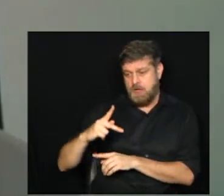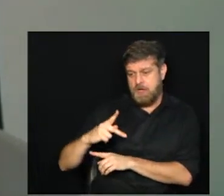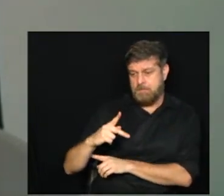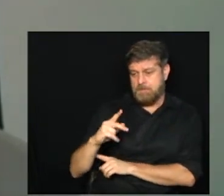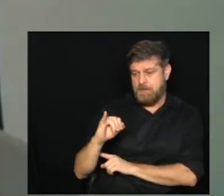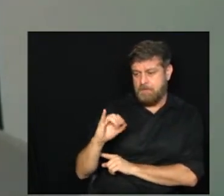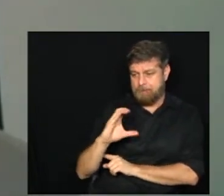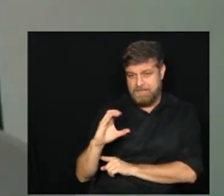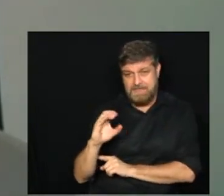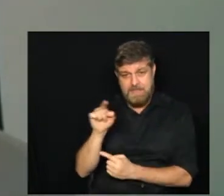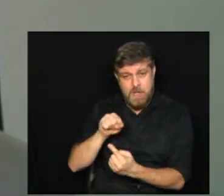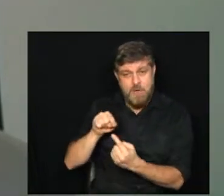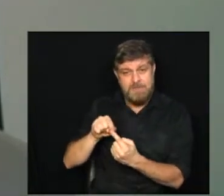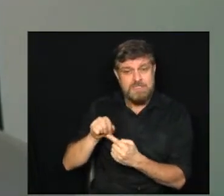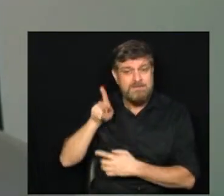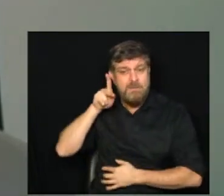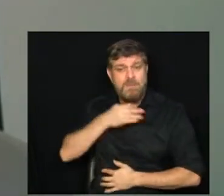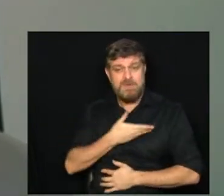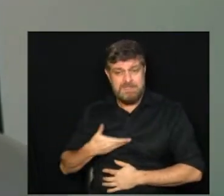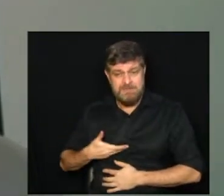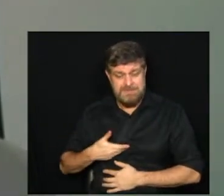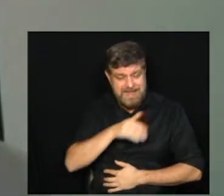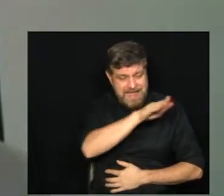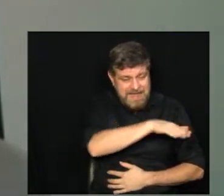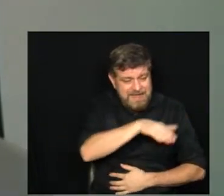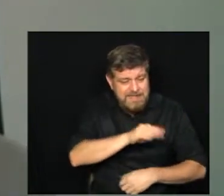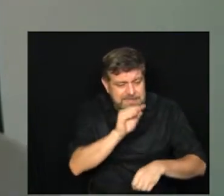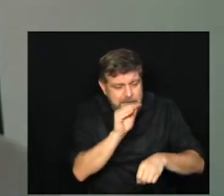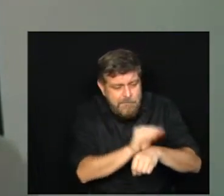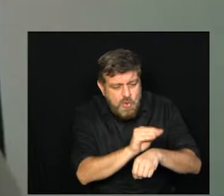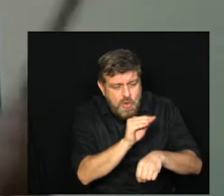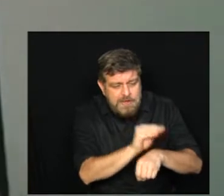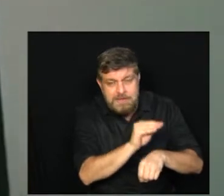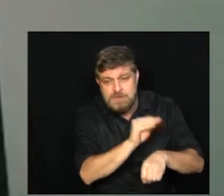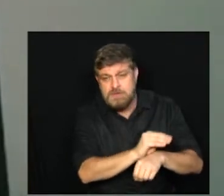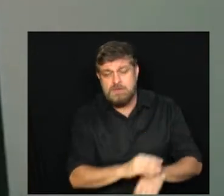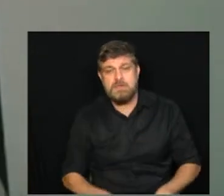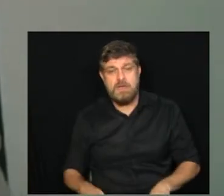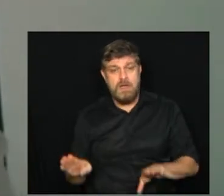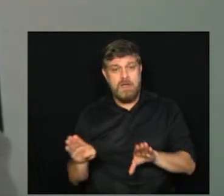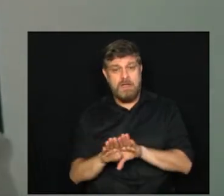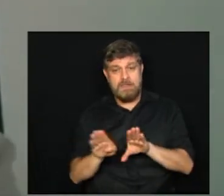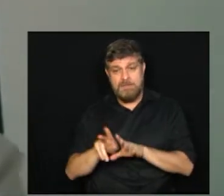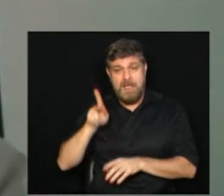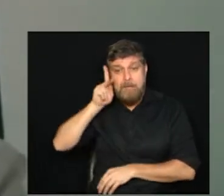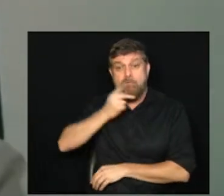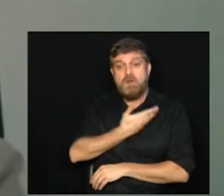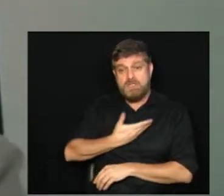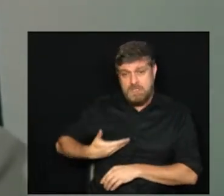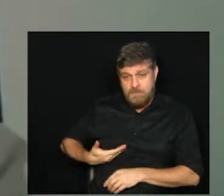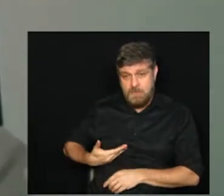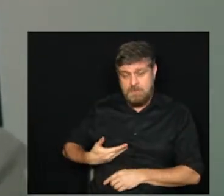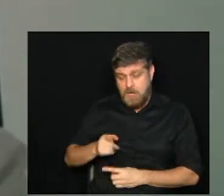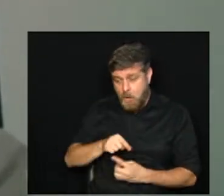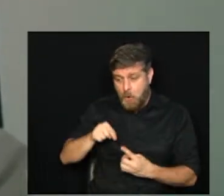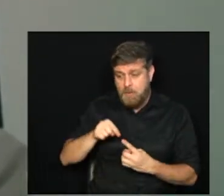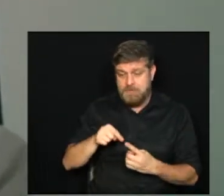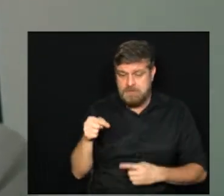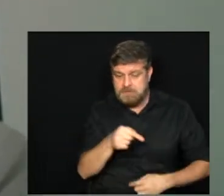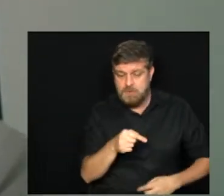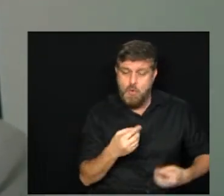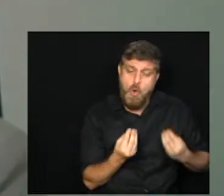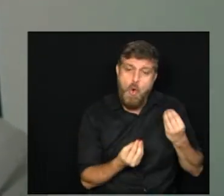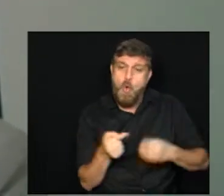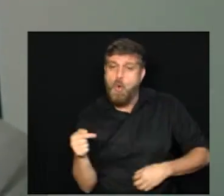construir políticas públicas que protejam a criança, busca construir políticas públicas com o olhar da criança.